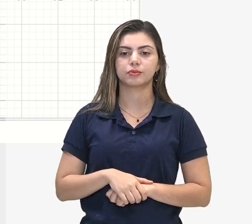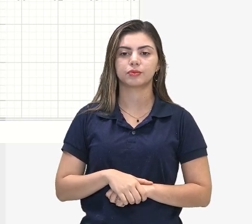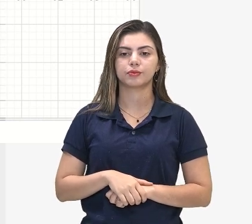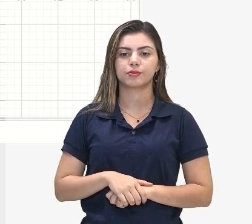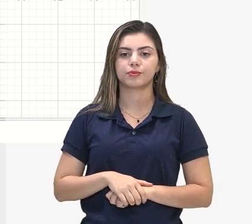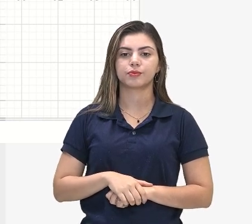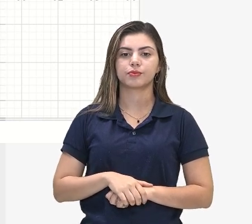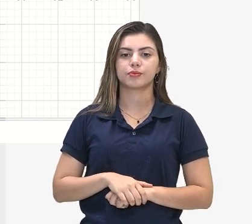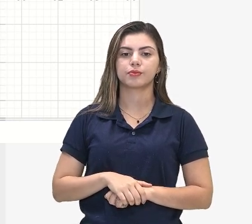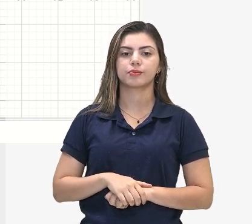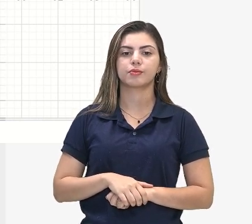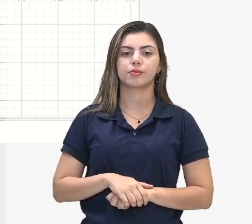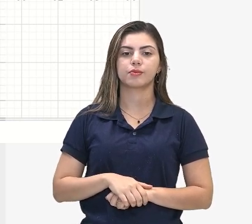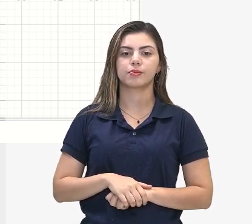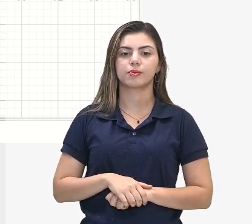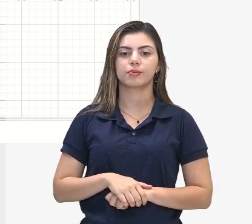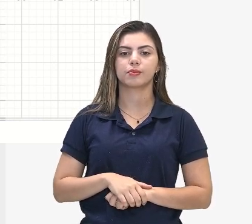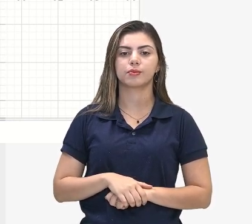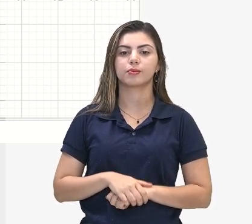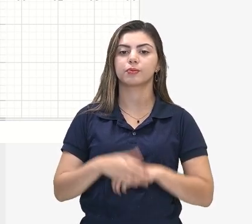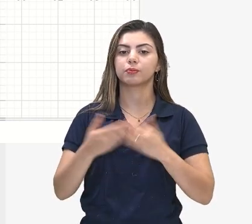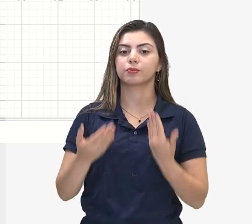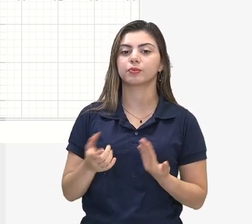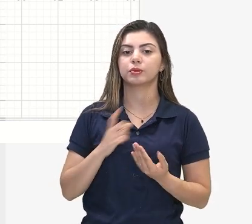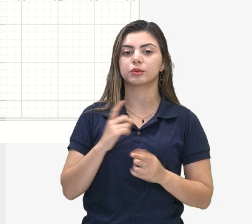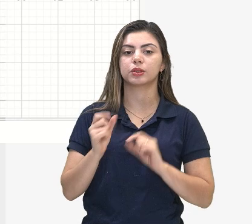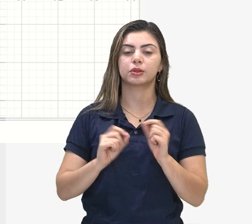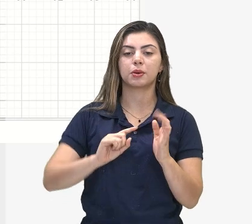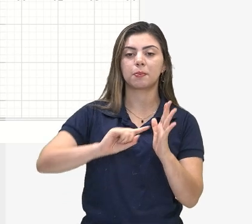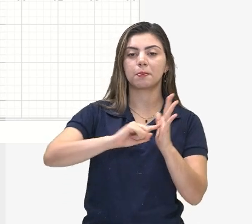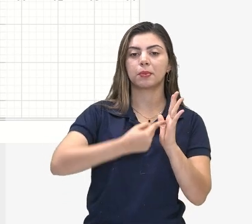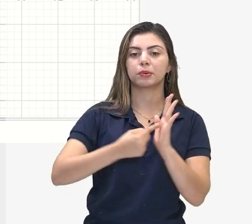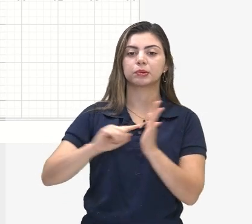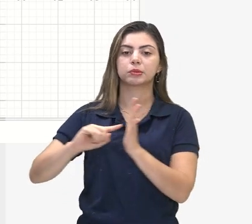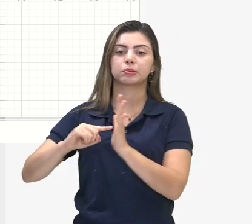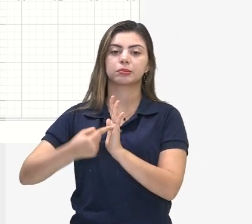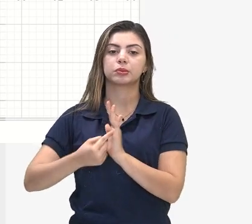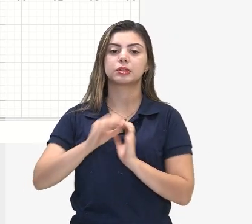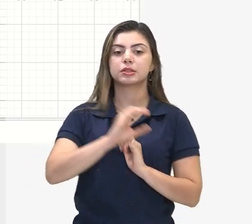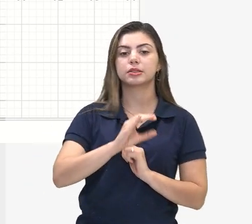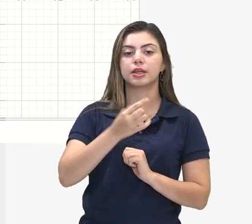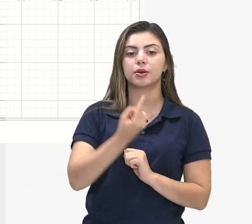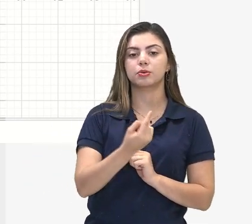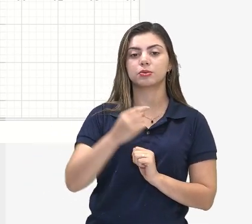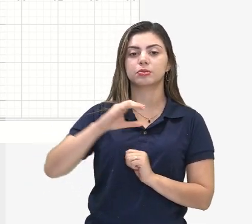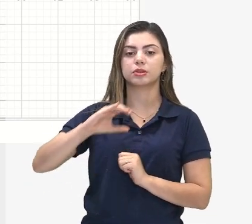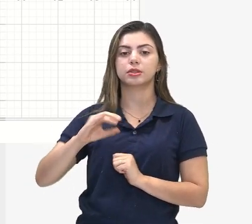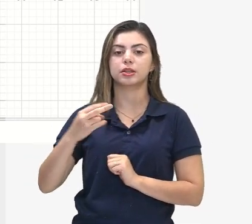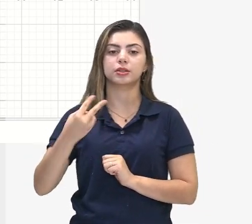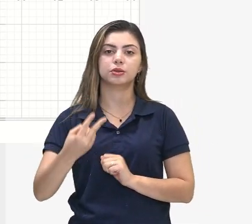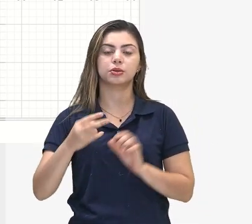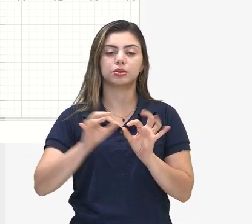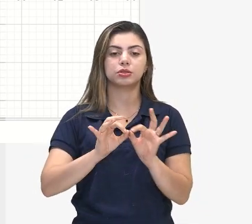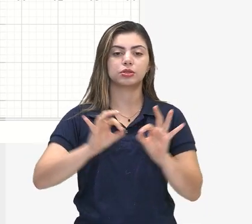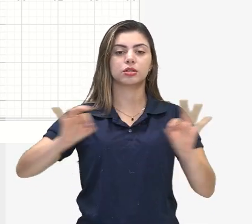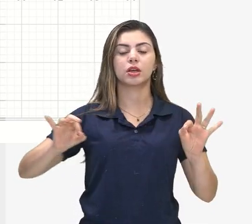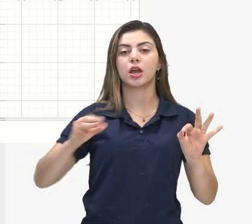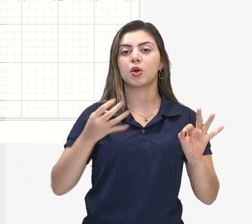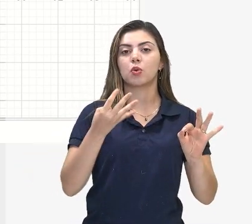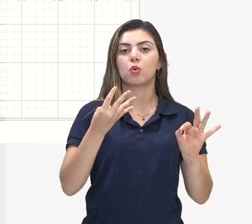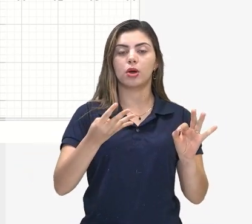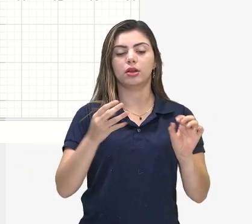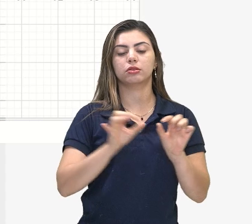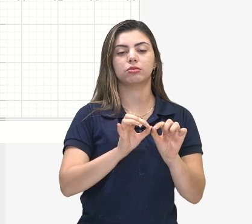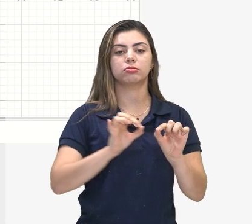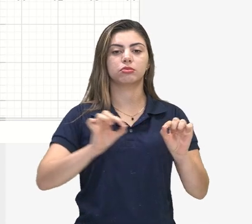a distância, né, entre os centros, ou seja, a distância entre C1 e C2 é igual a 4, que é representado por